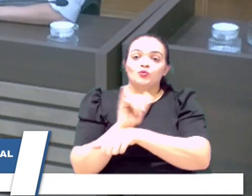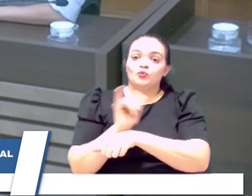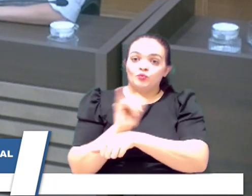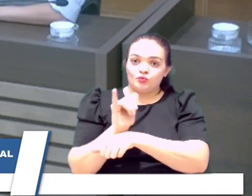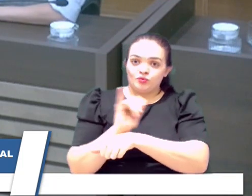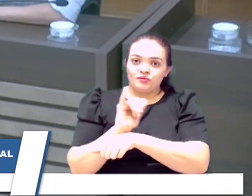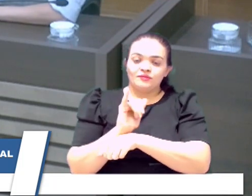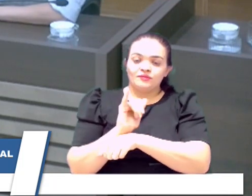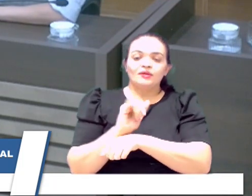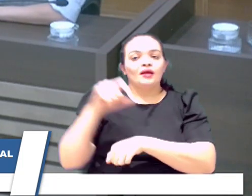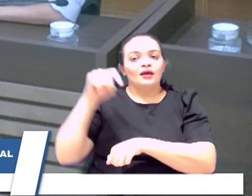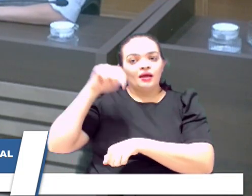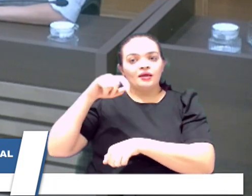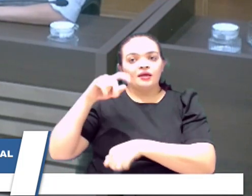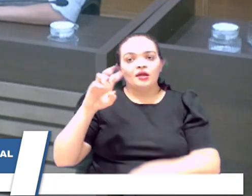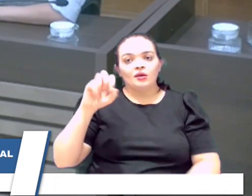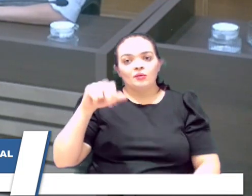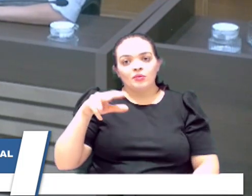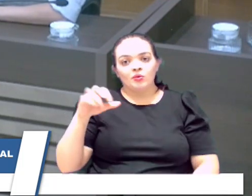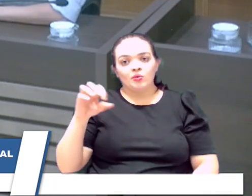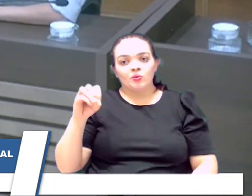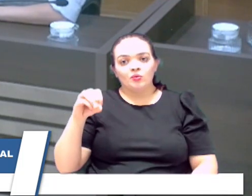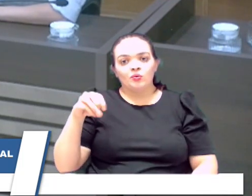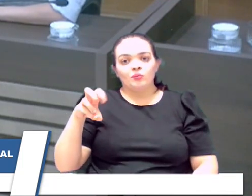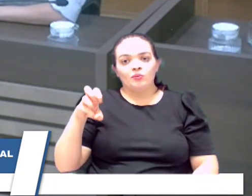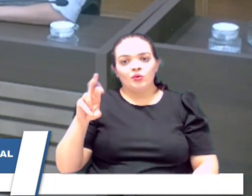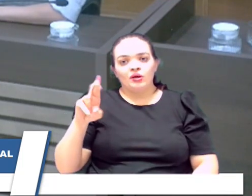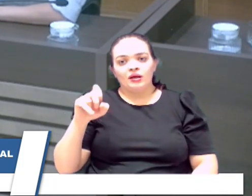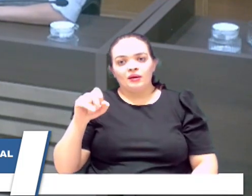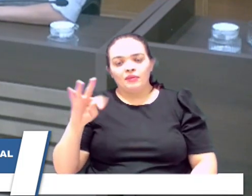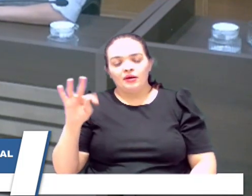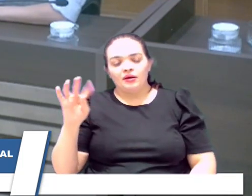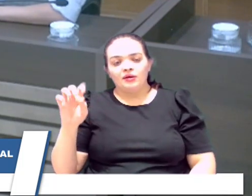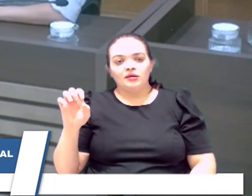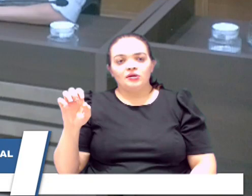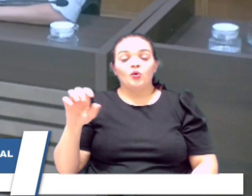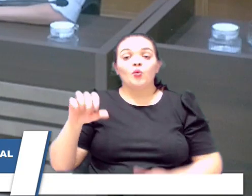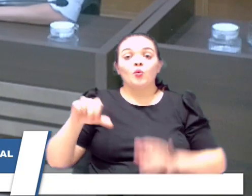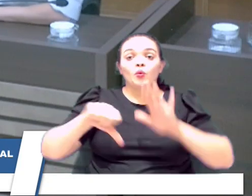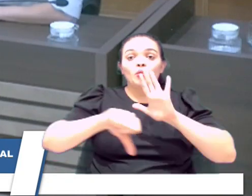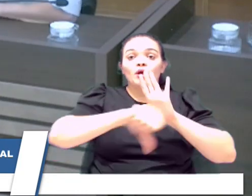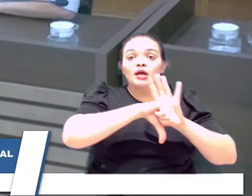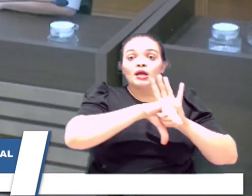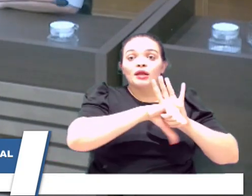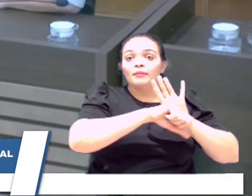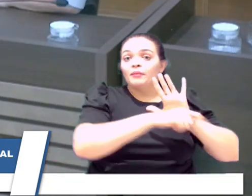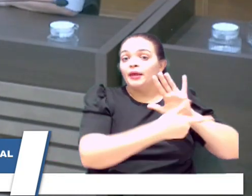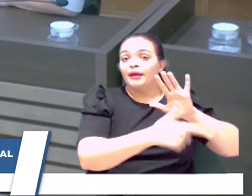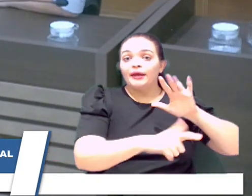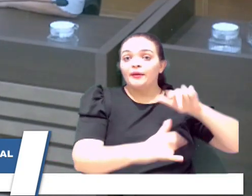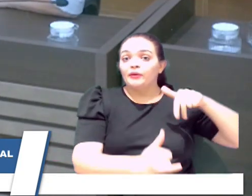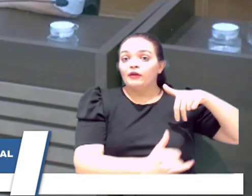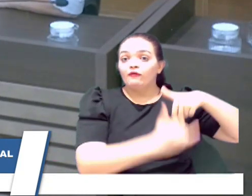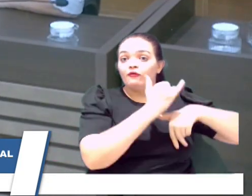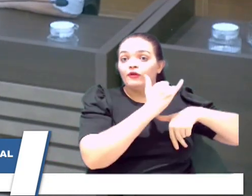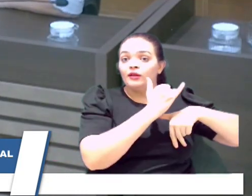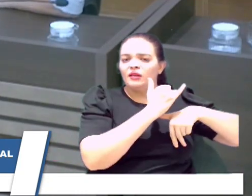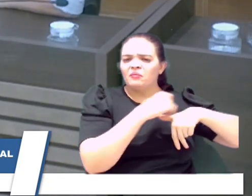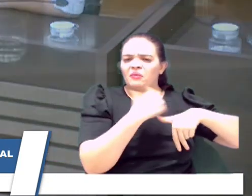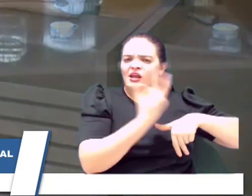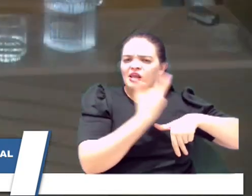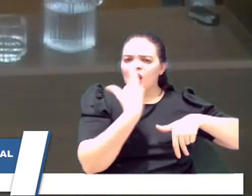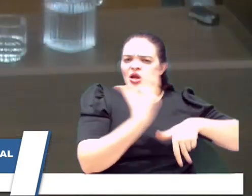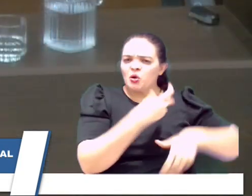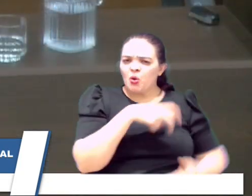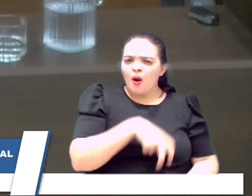produção aqui do Bruno Morabyte, chamado Um Crime Sem Vítima, porque eles querem nos condenar por algo que não existe